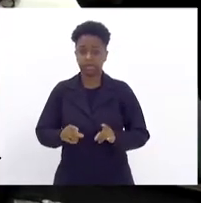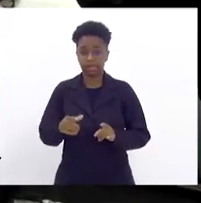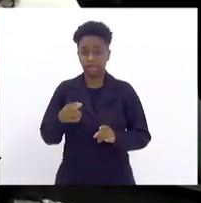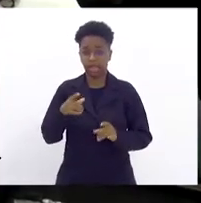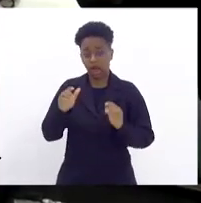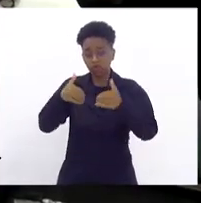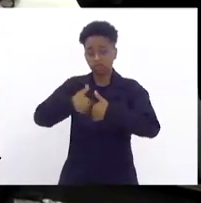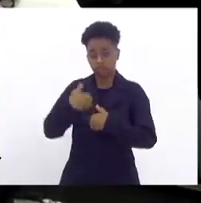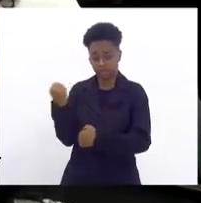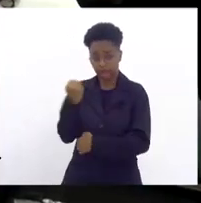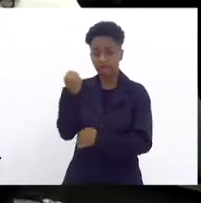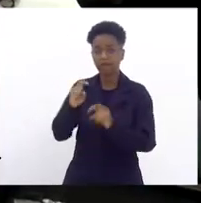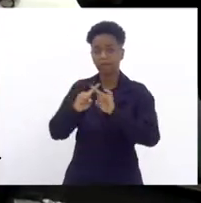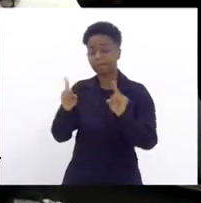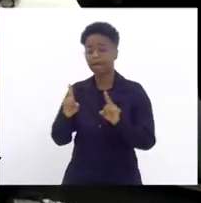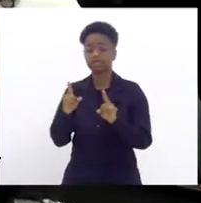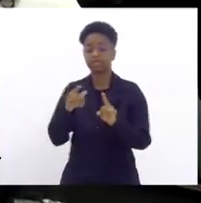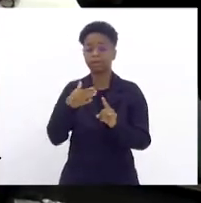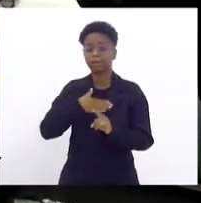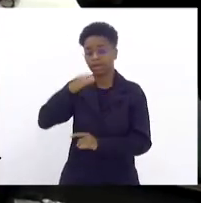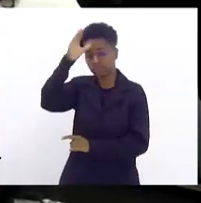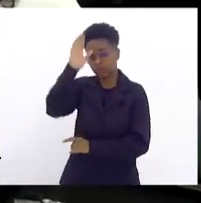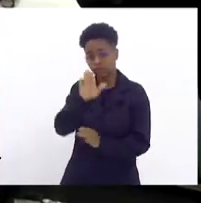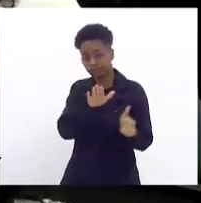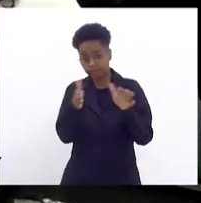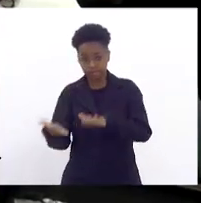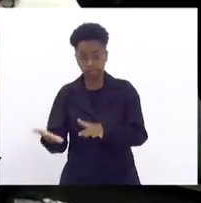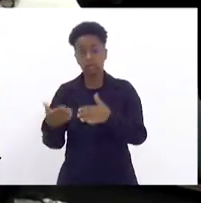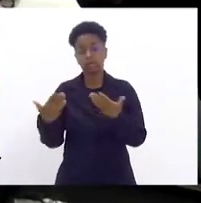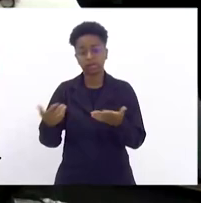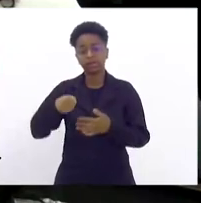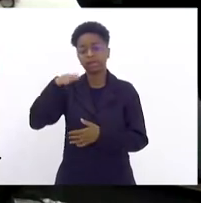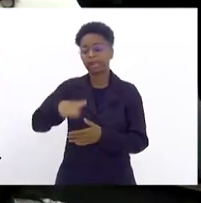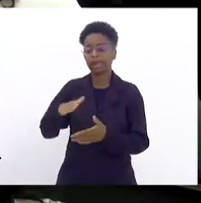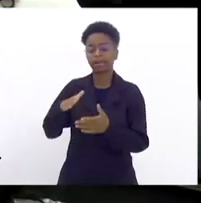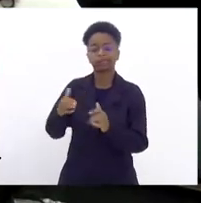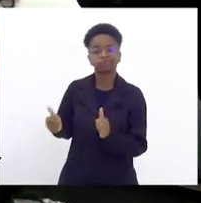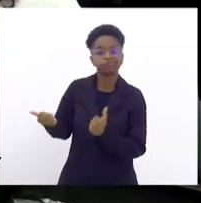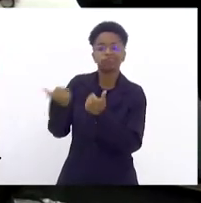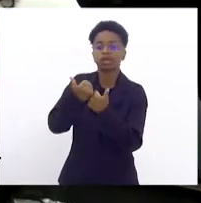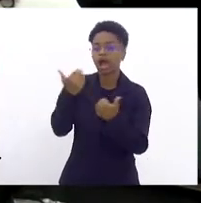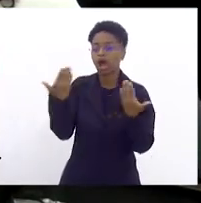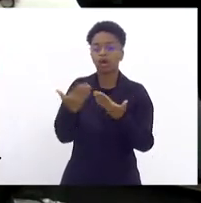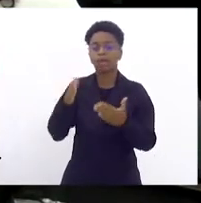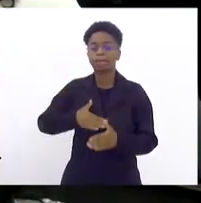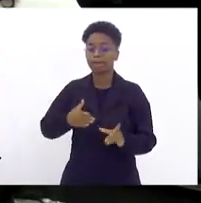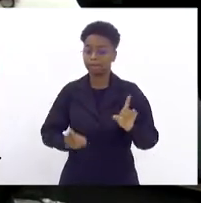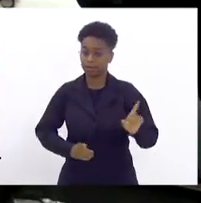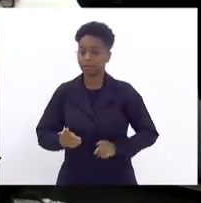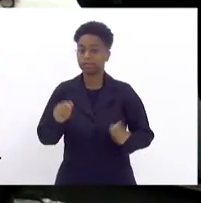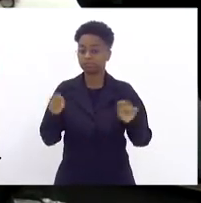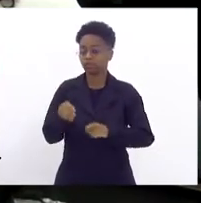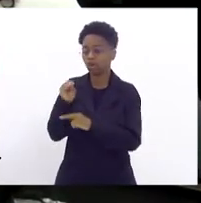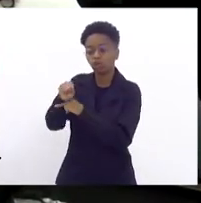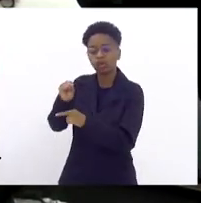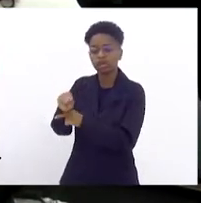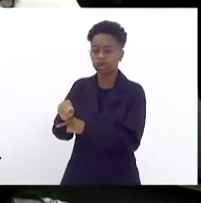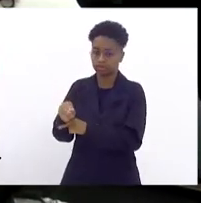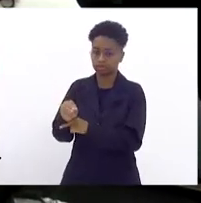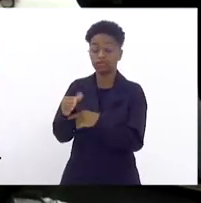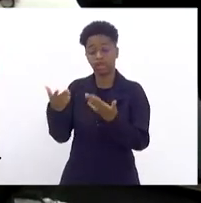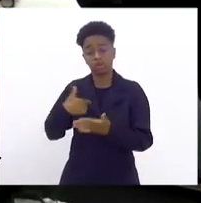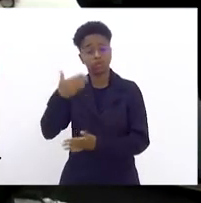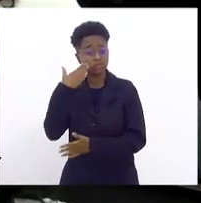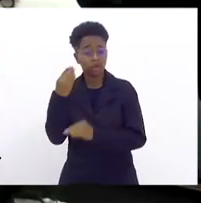essa tarefa arde minha prima que teve que abandonar a vida para poder cuidar da minha prima autista então eu sei como é que